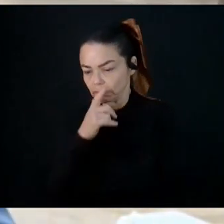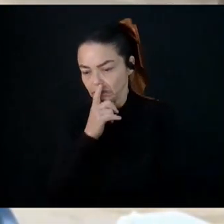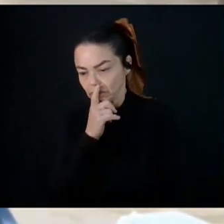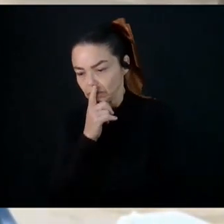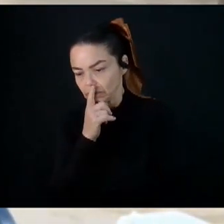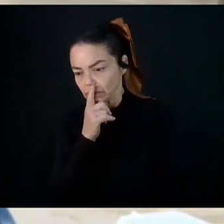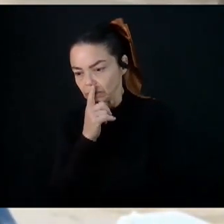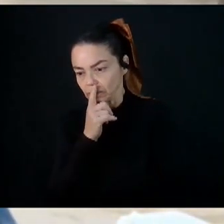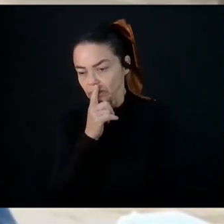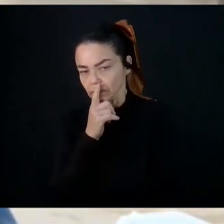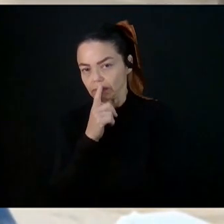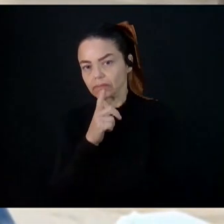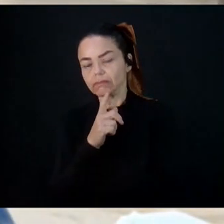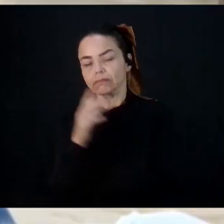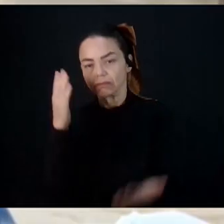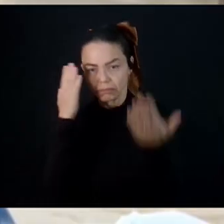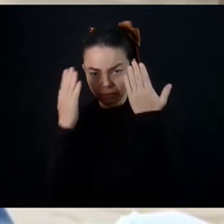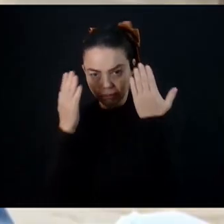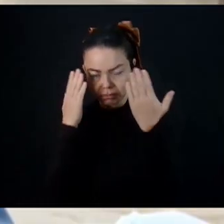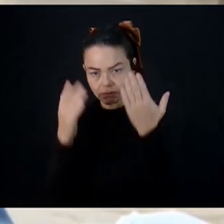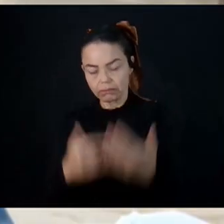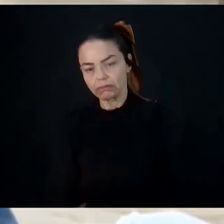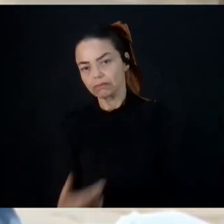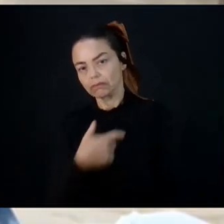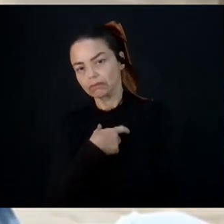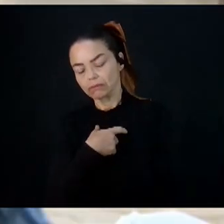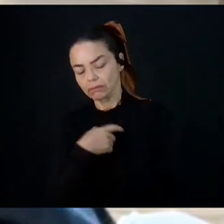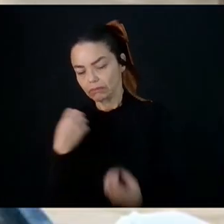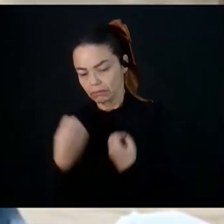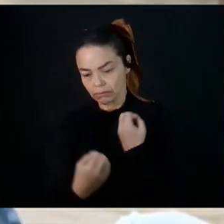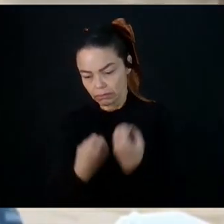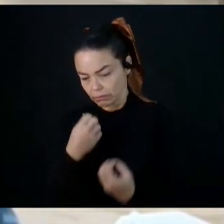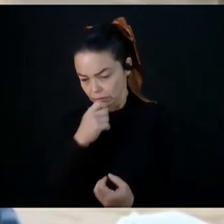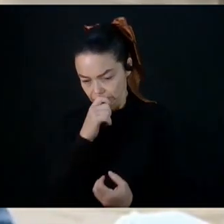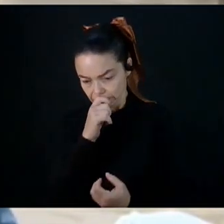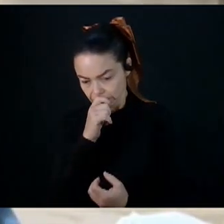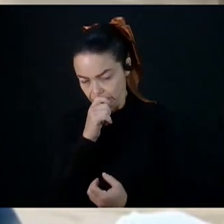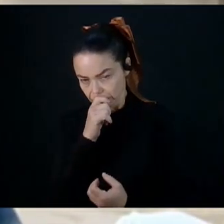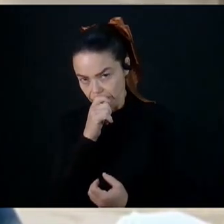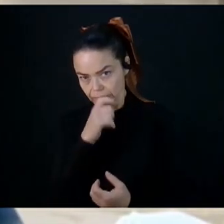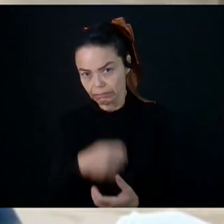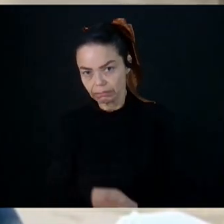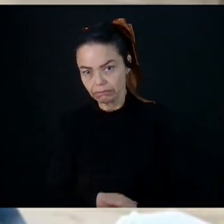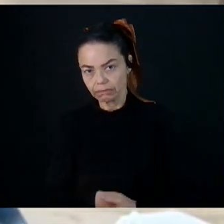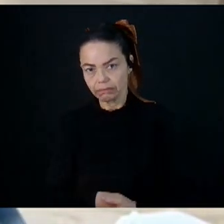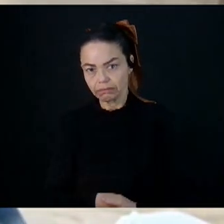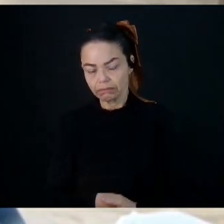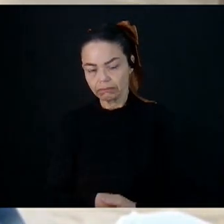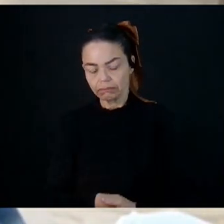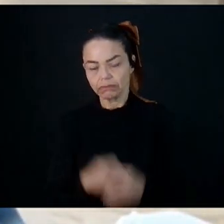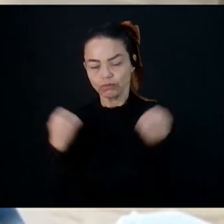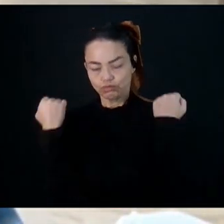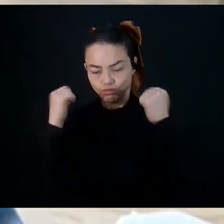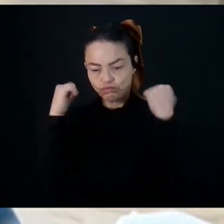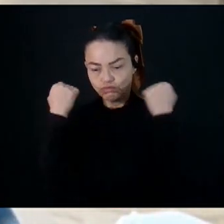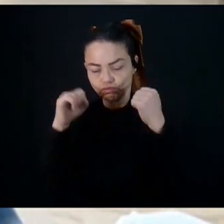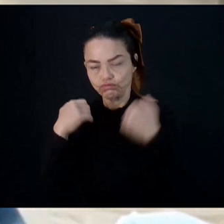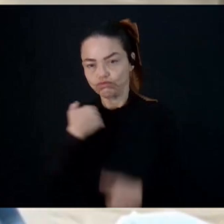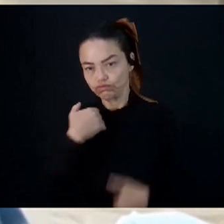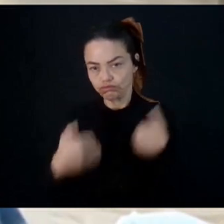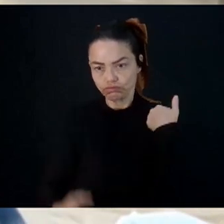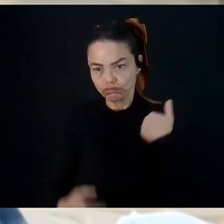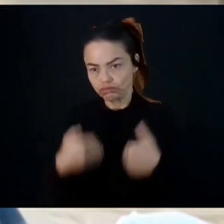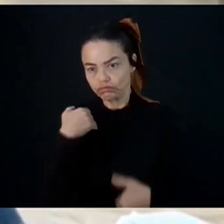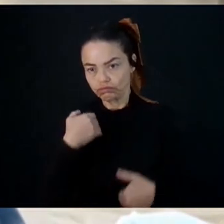a psicoterapia, para mim, é como se fosse a ginástica para o corpo, né? A